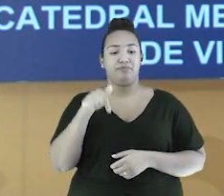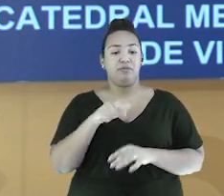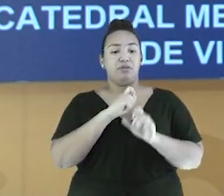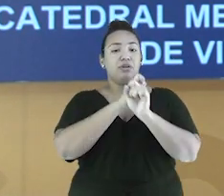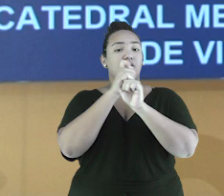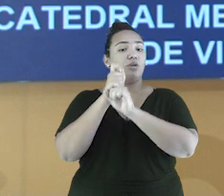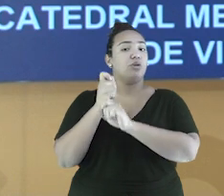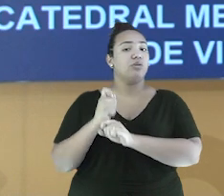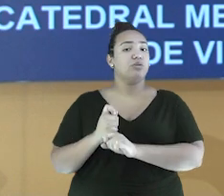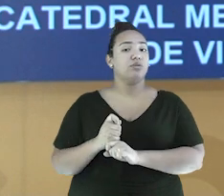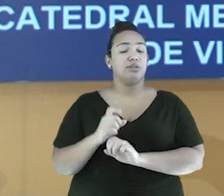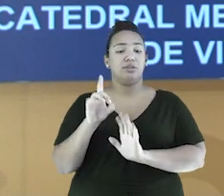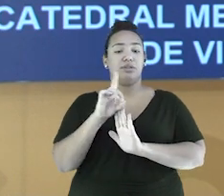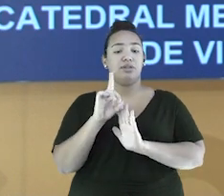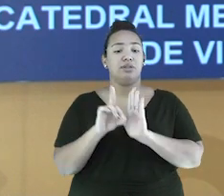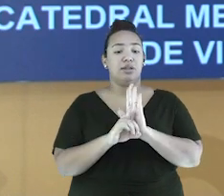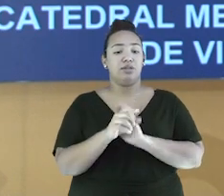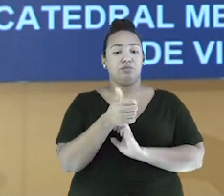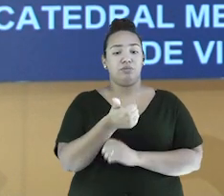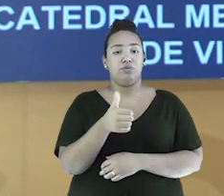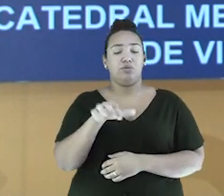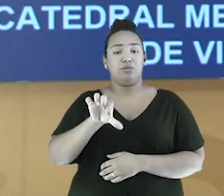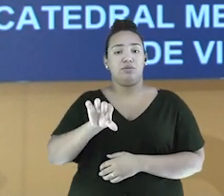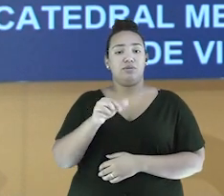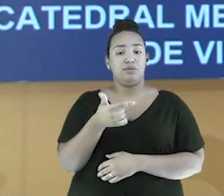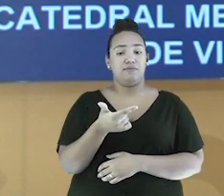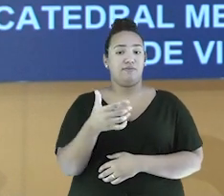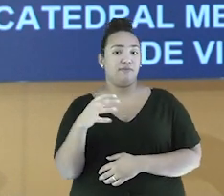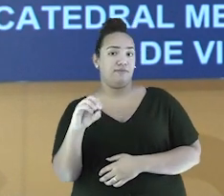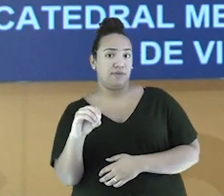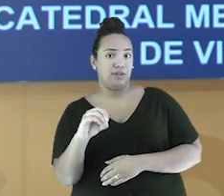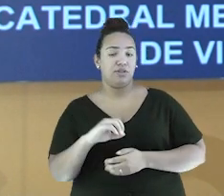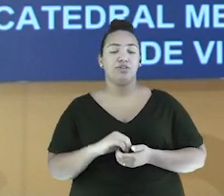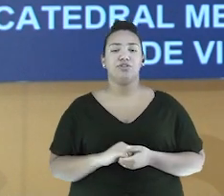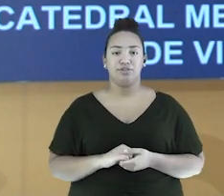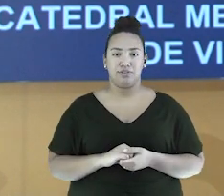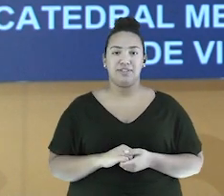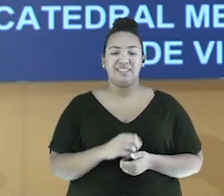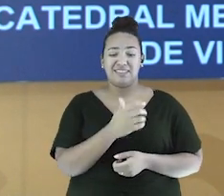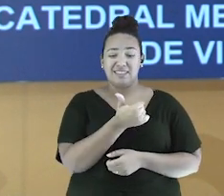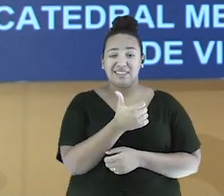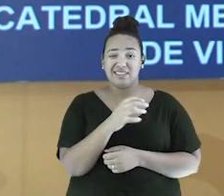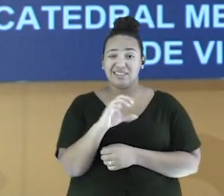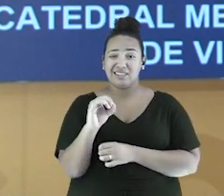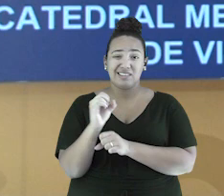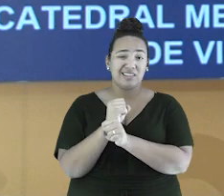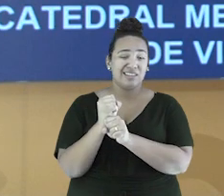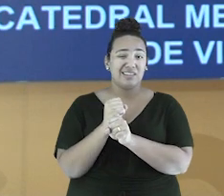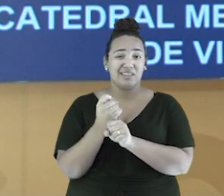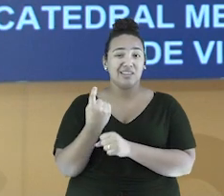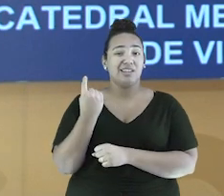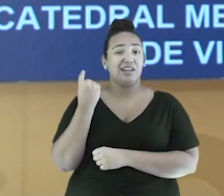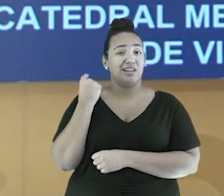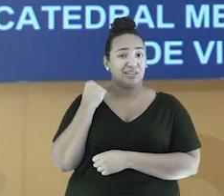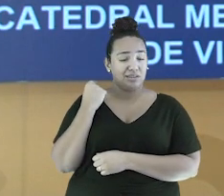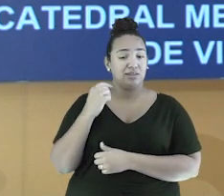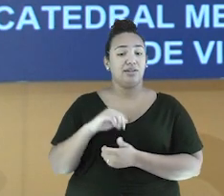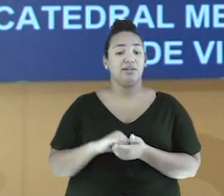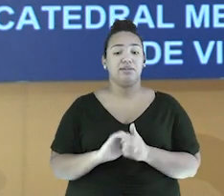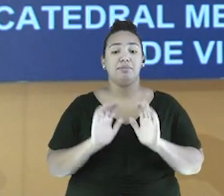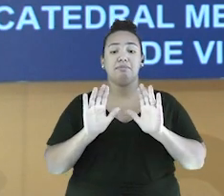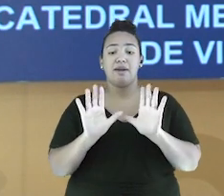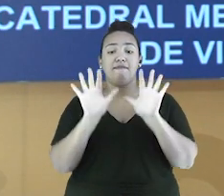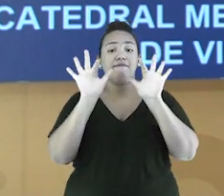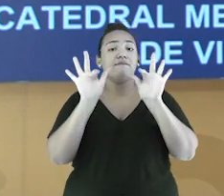ser construída ainda na década de 1920, há mais de 100 anos atrás, mas só foi concluída